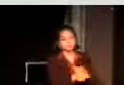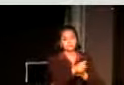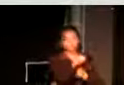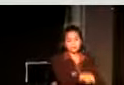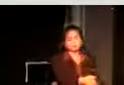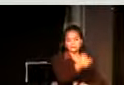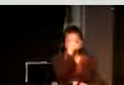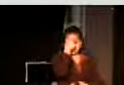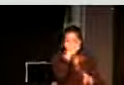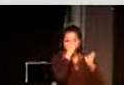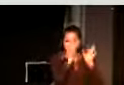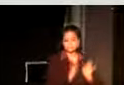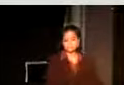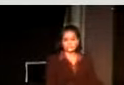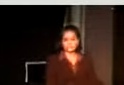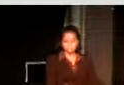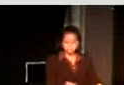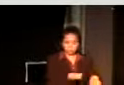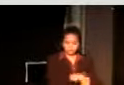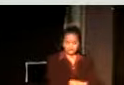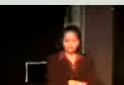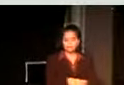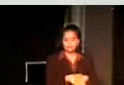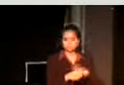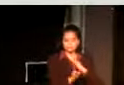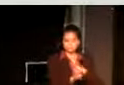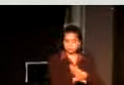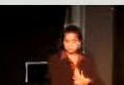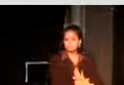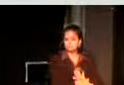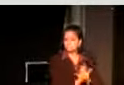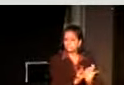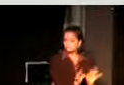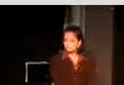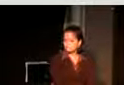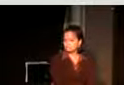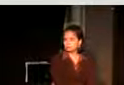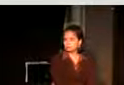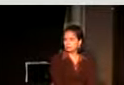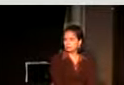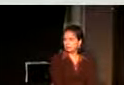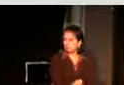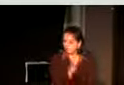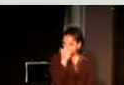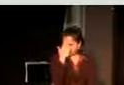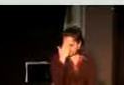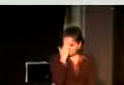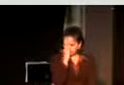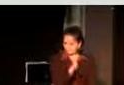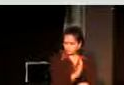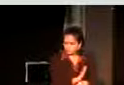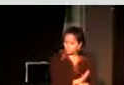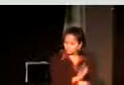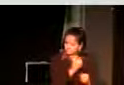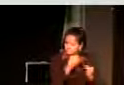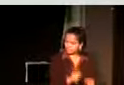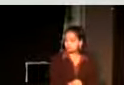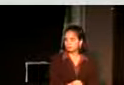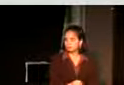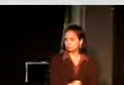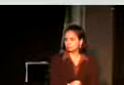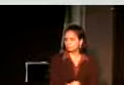é outra se não essa humildade mas para sermos misericordiosos nós precisamos também refletir